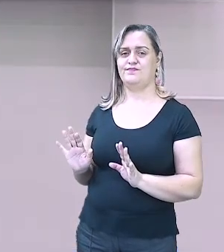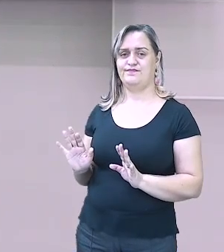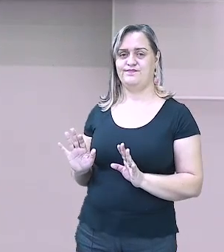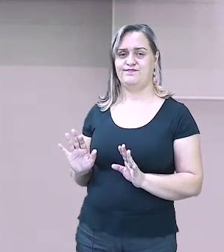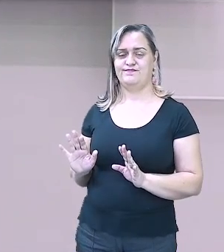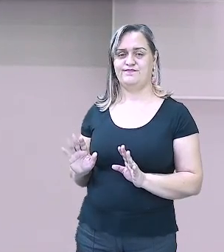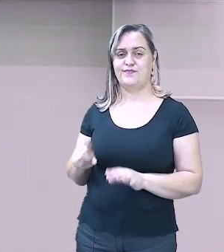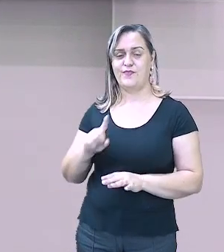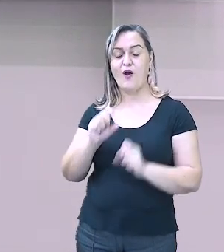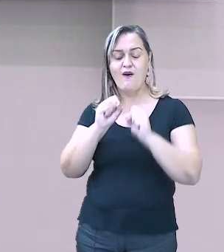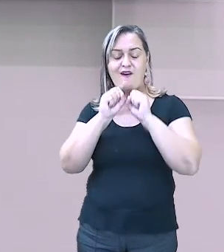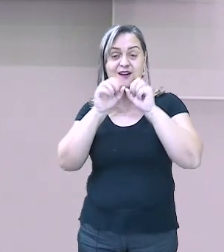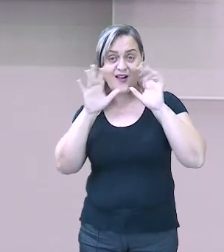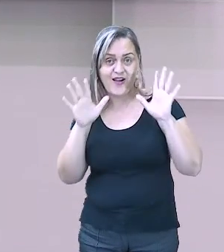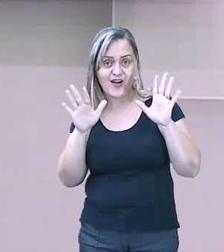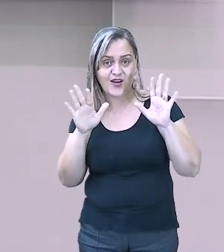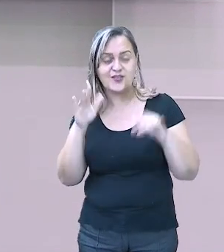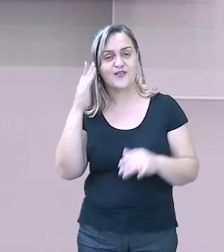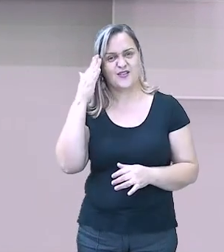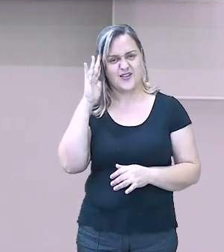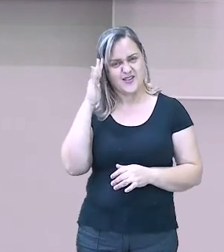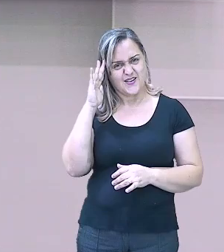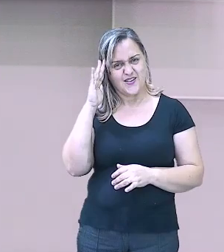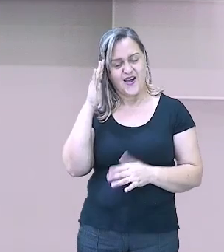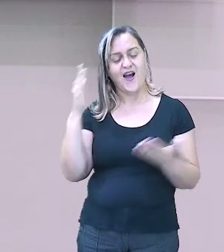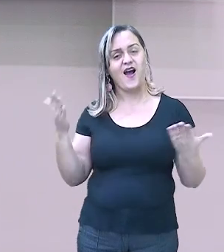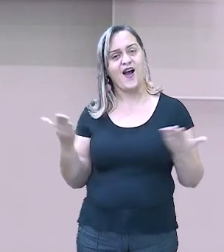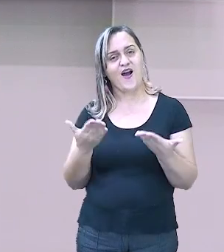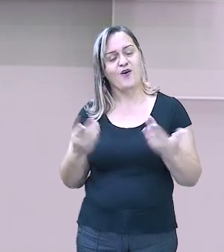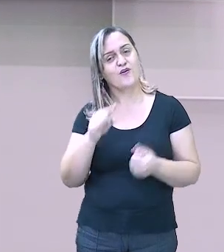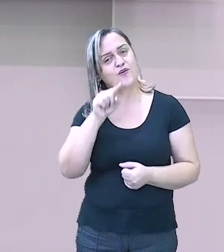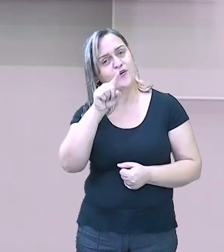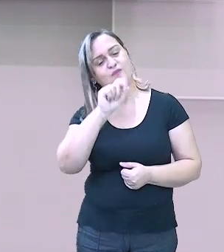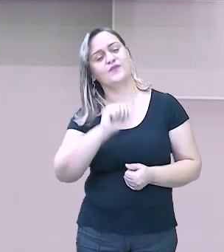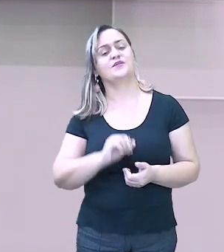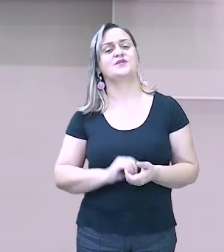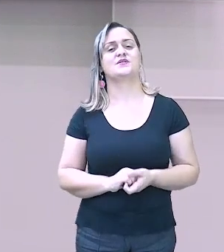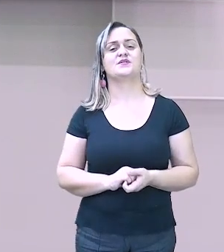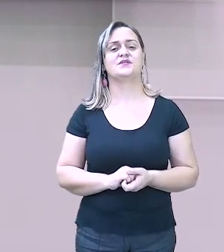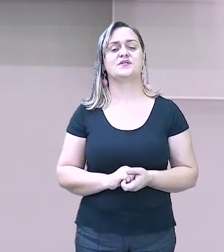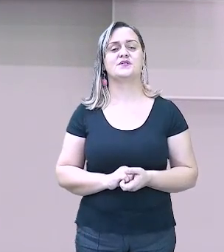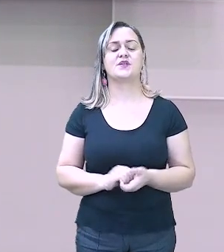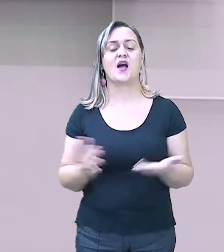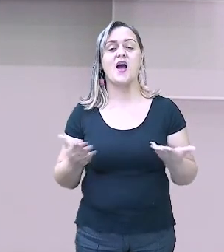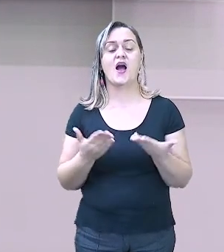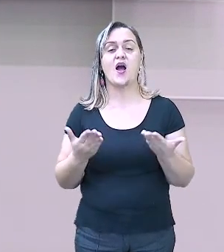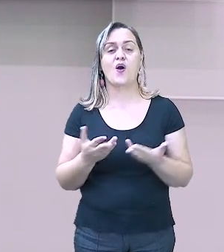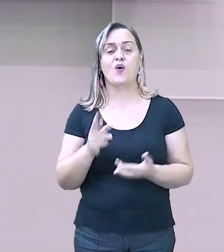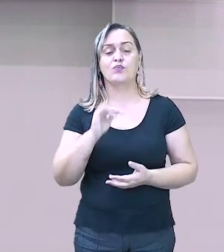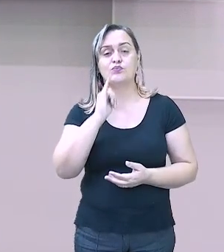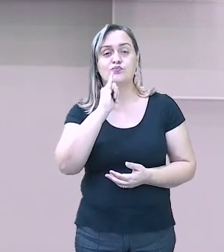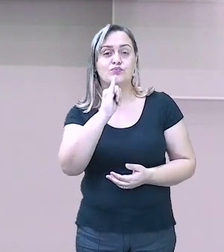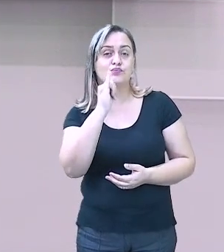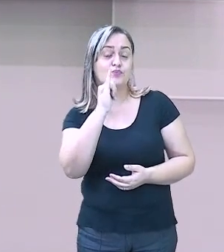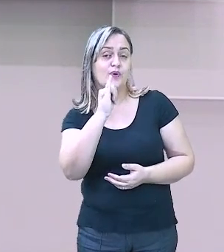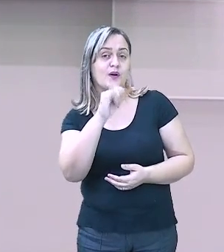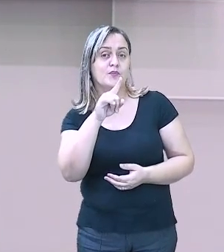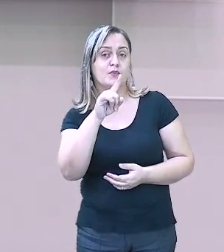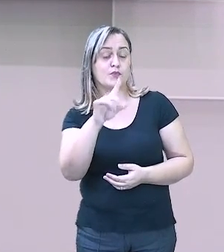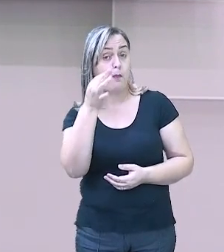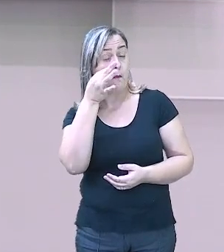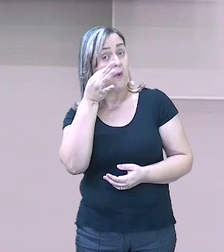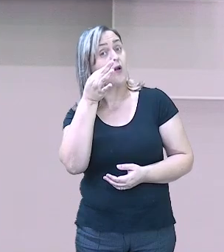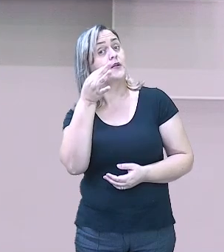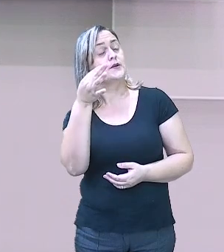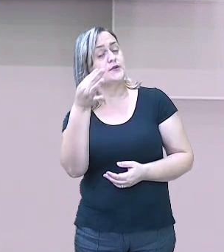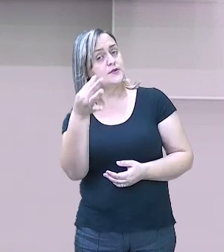de hoje. Agora é com vocês, é momento dos nossos recados e você precisa ficar atento